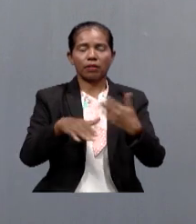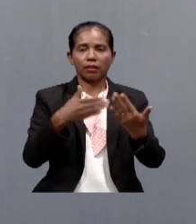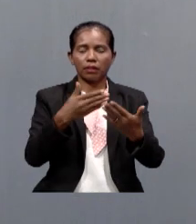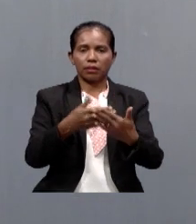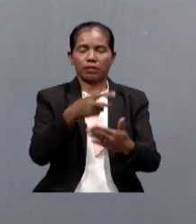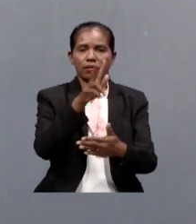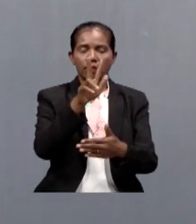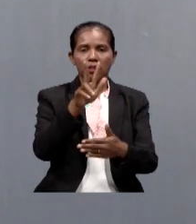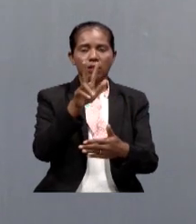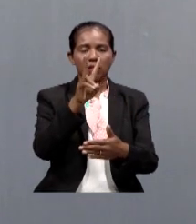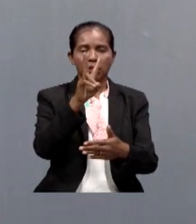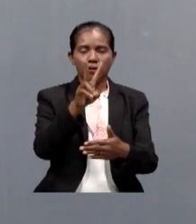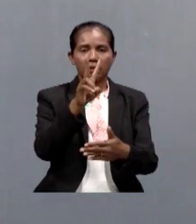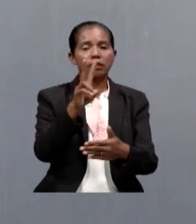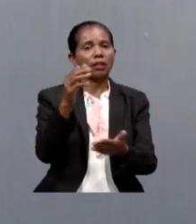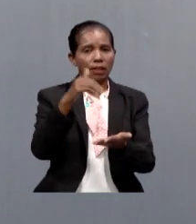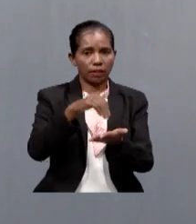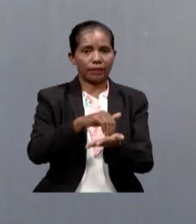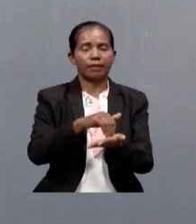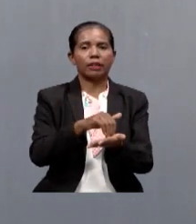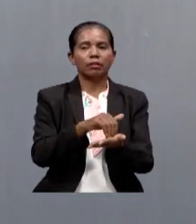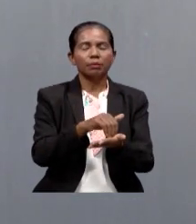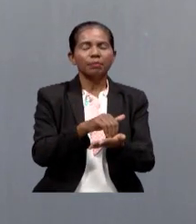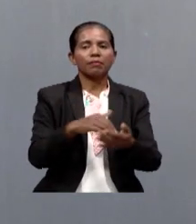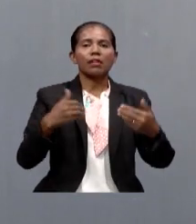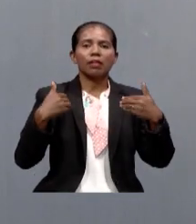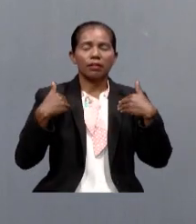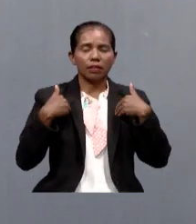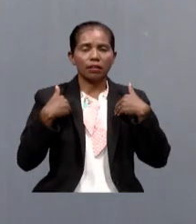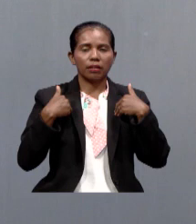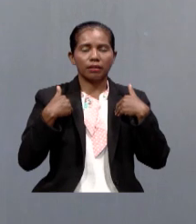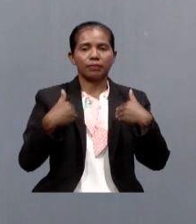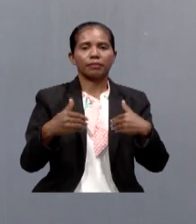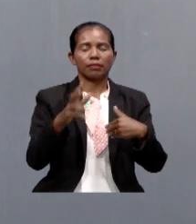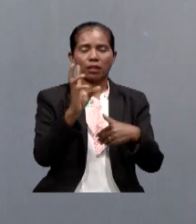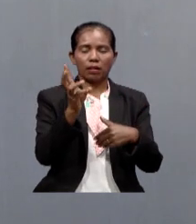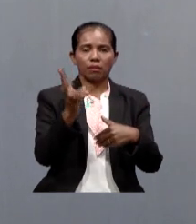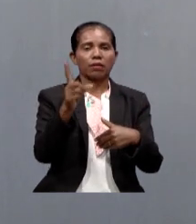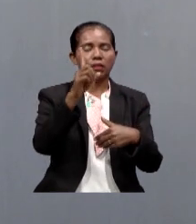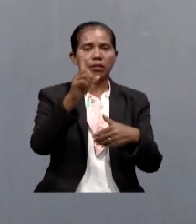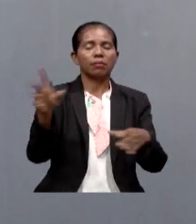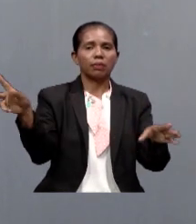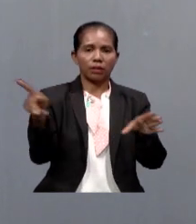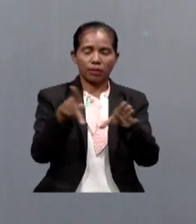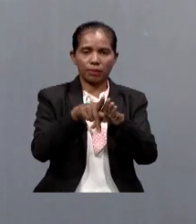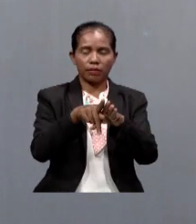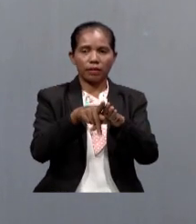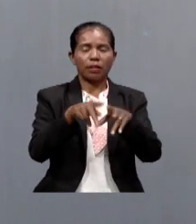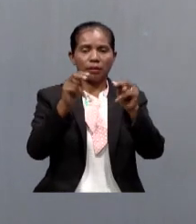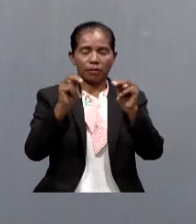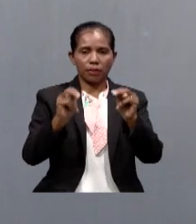né? Se ia 61 deputados mac presente, dois terços, né? Precisa